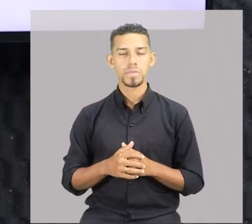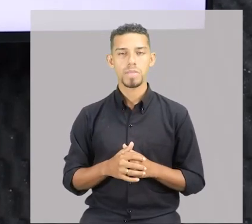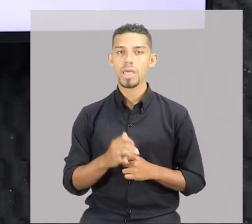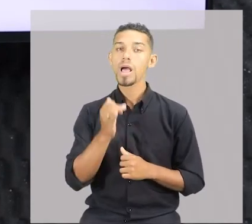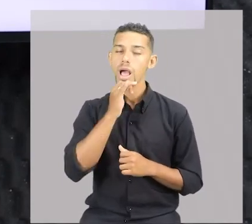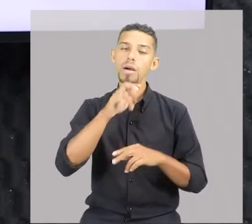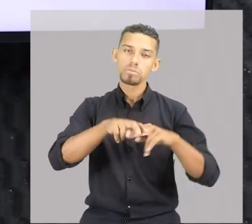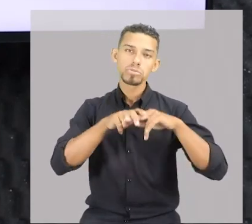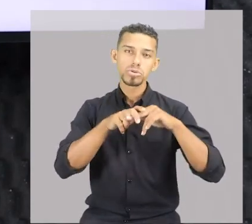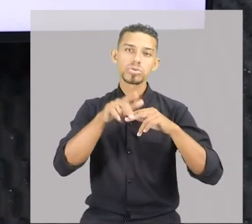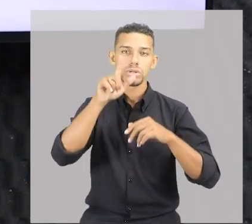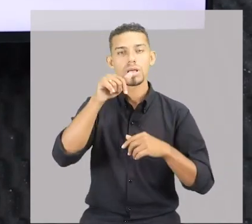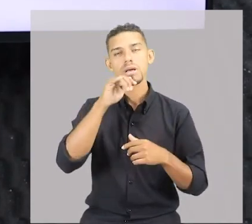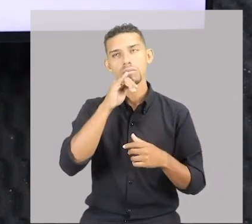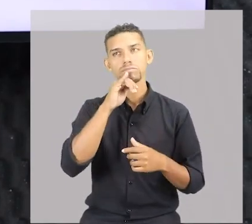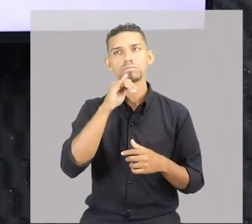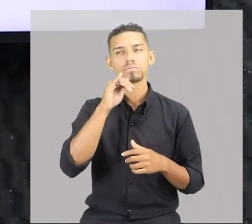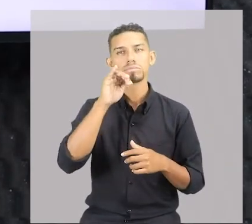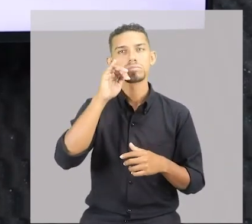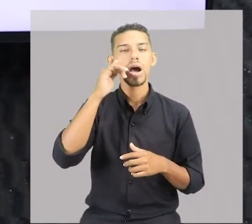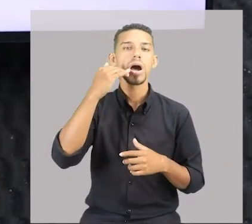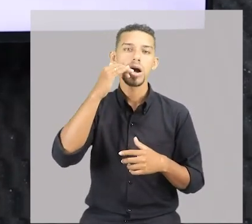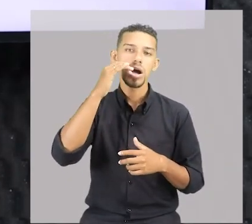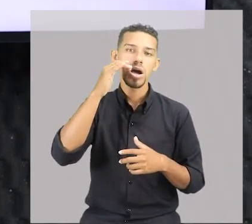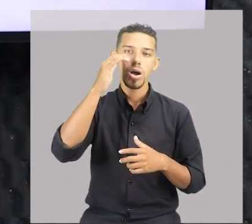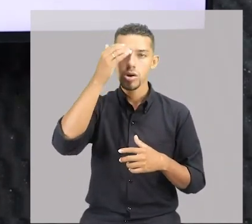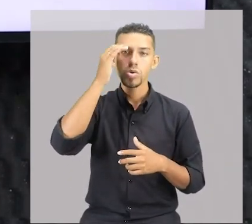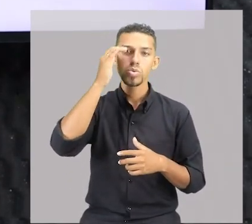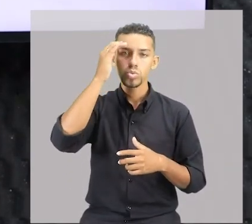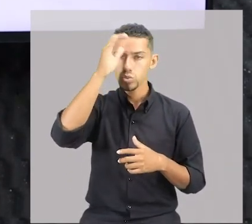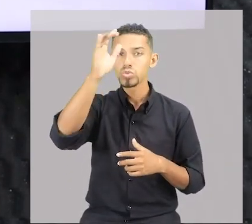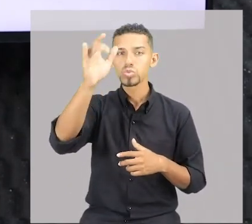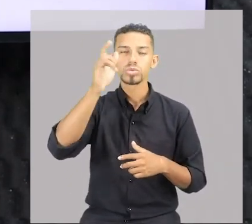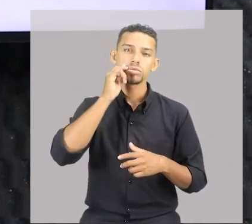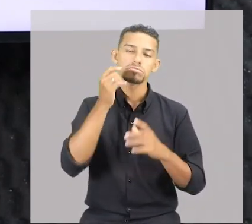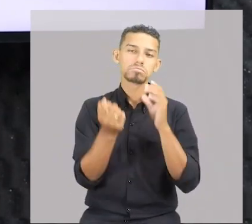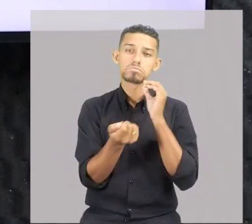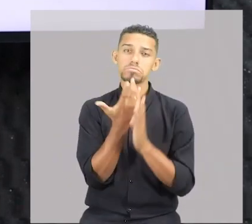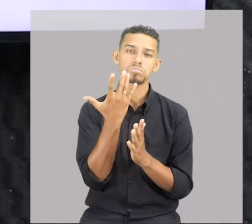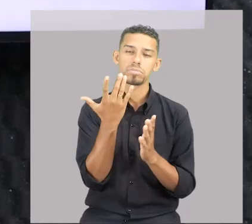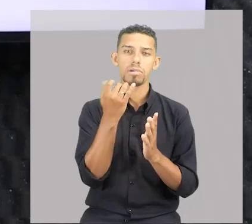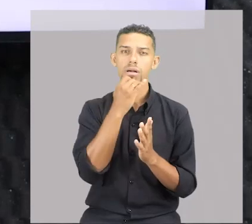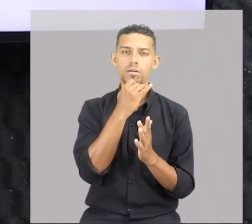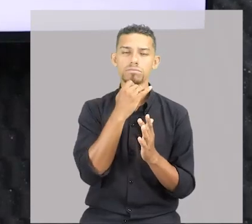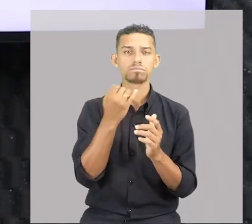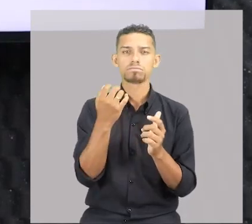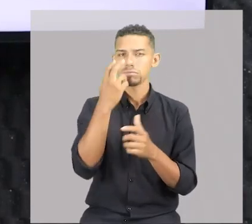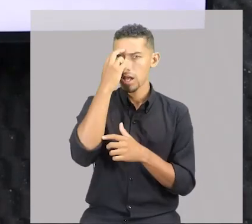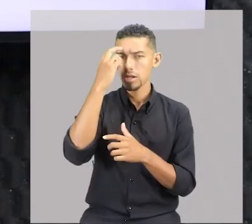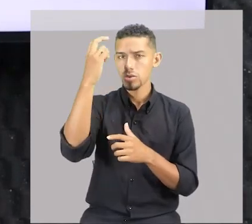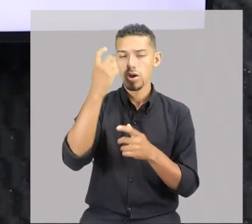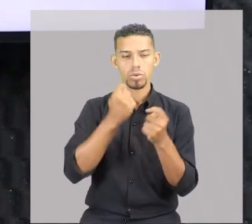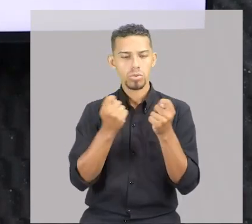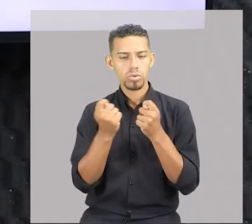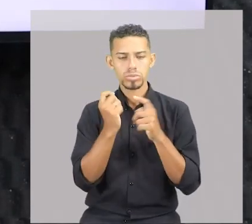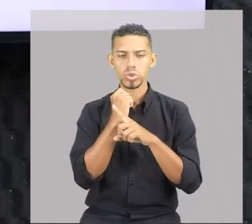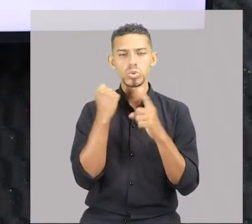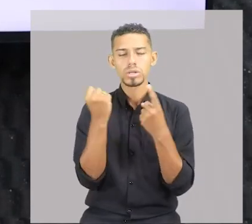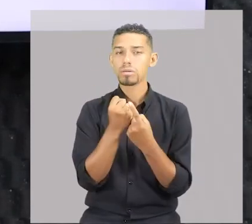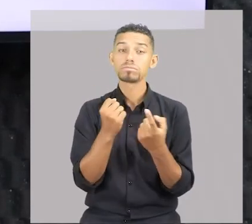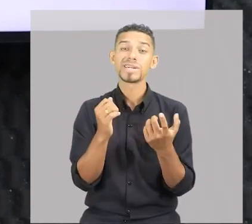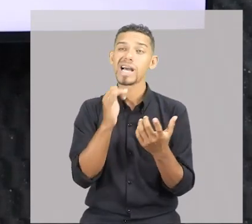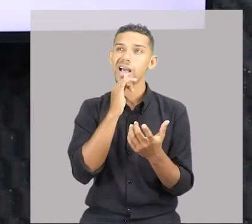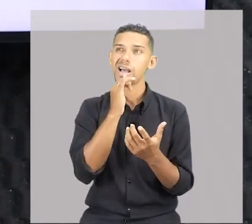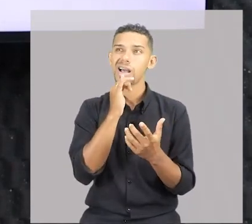por isso que a gente fala que é uma cultura produzida por uma elite, que pode ser intelectual, econômica ou social, e que acaba meio